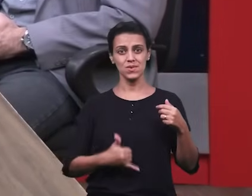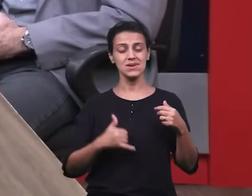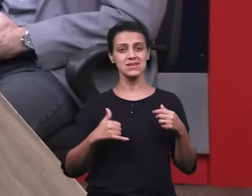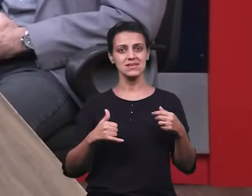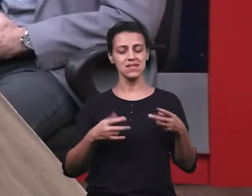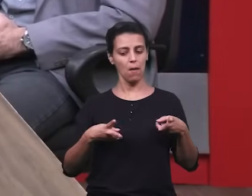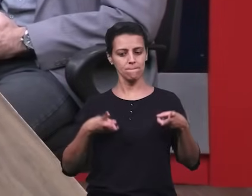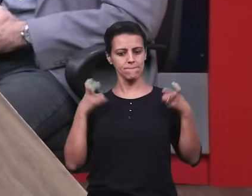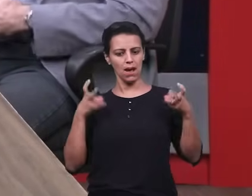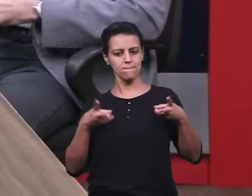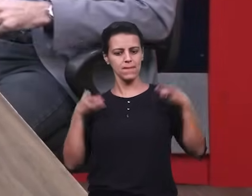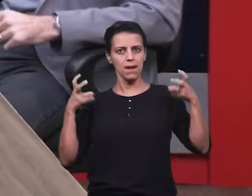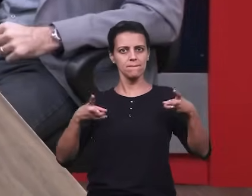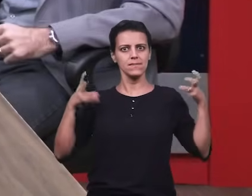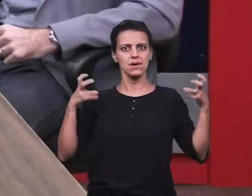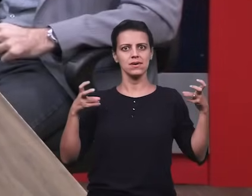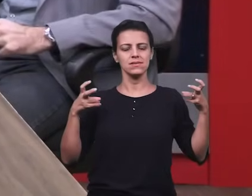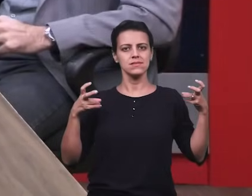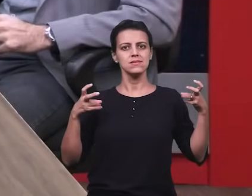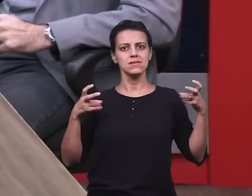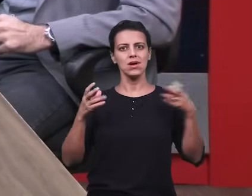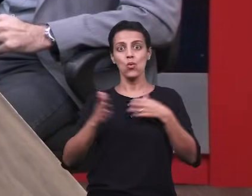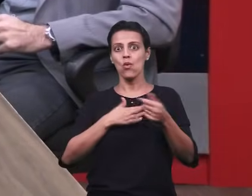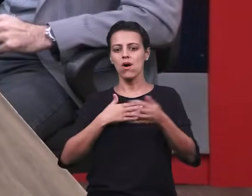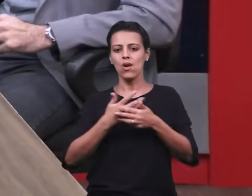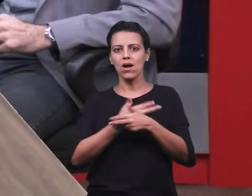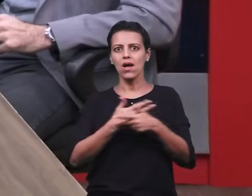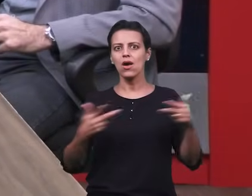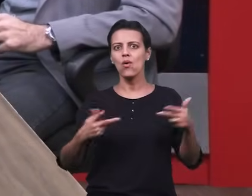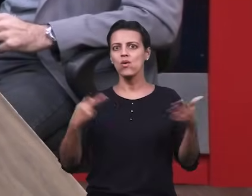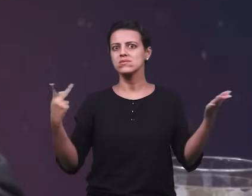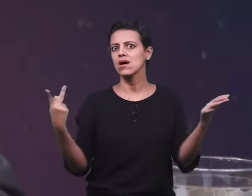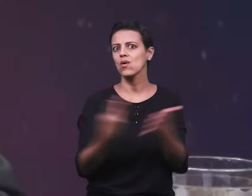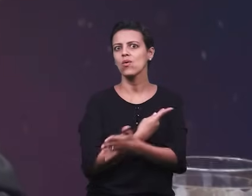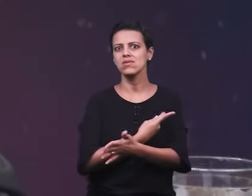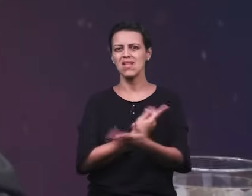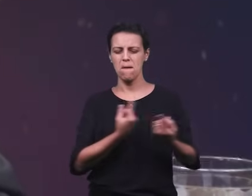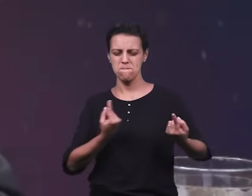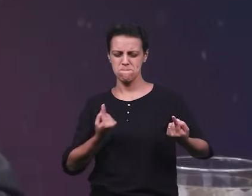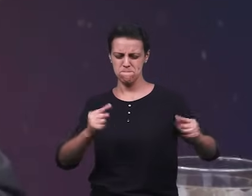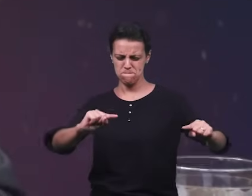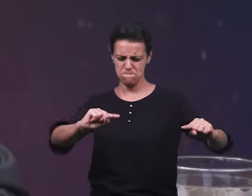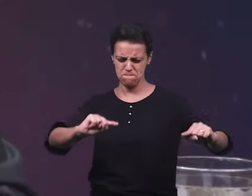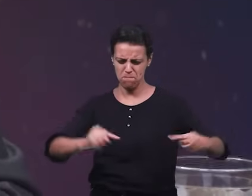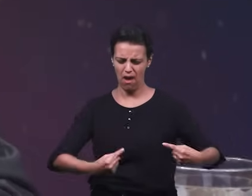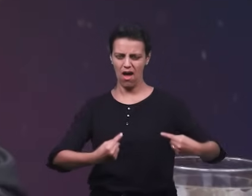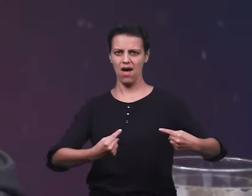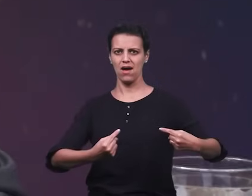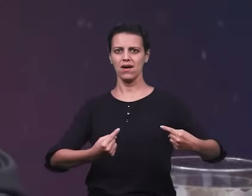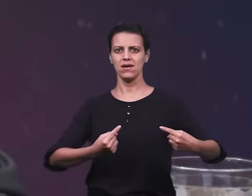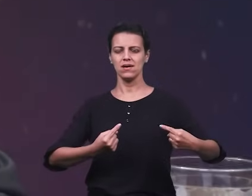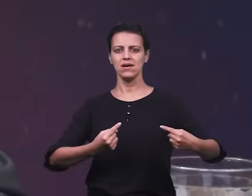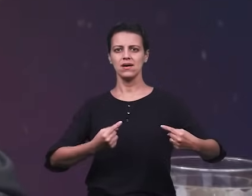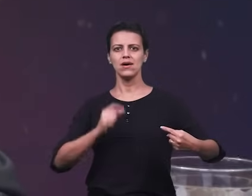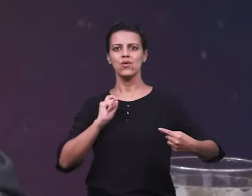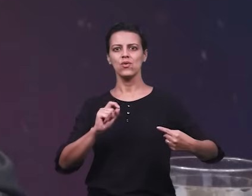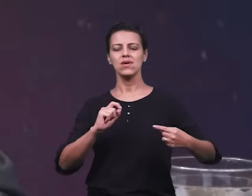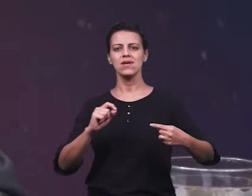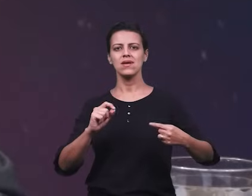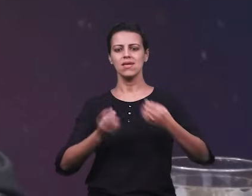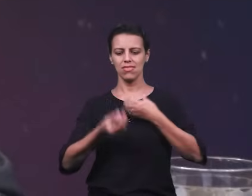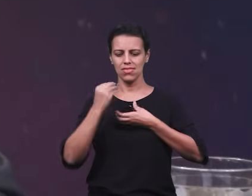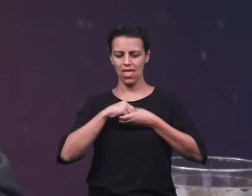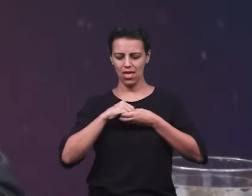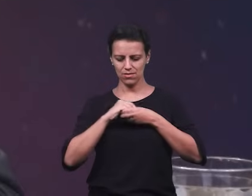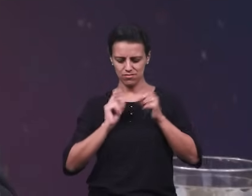está atento que qualquer coisa que tente vir a afetar o corpo vai ser transmitido através do sistema